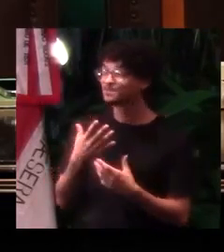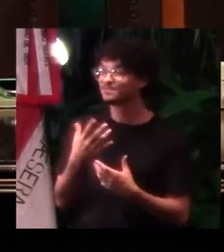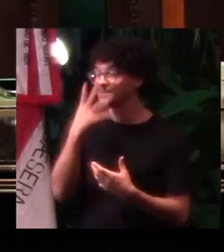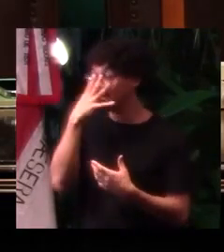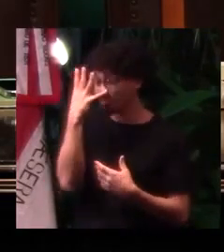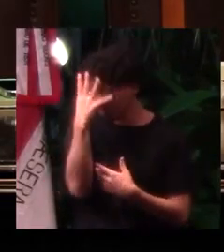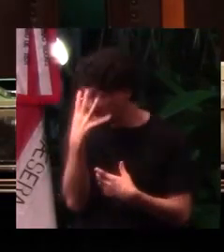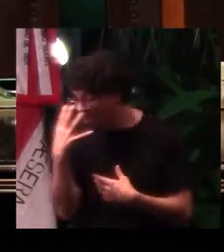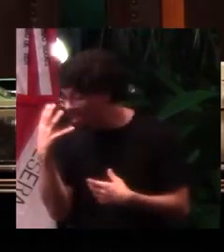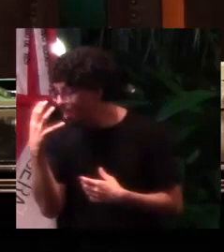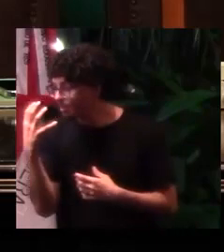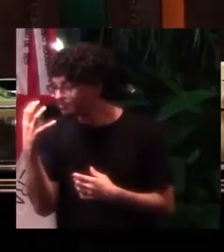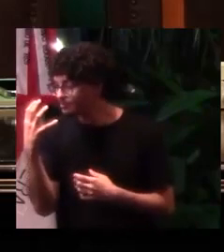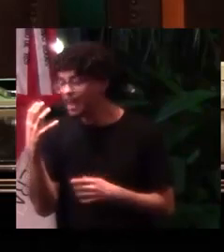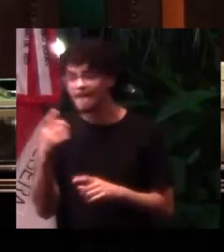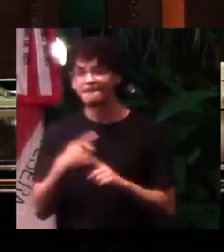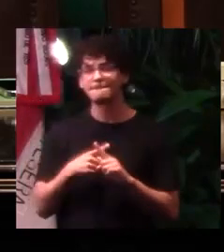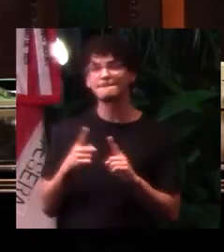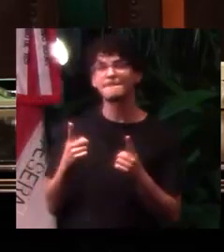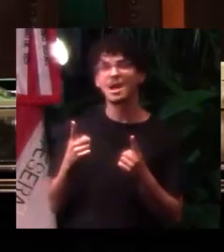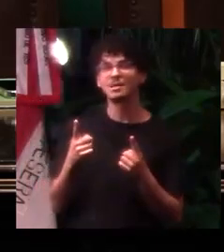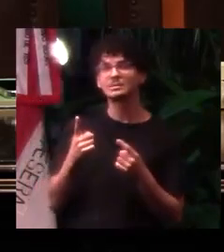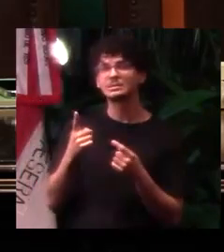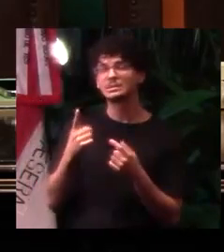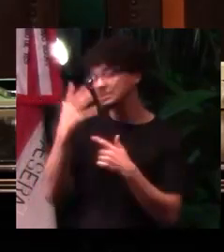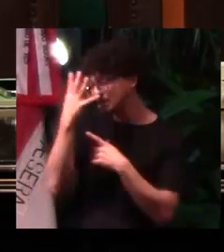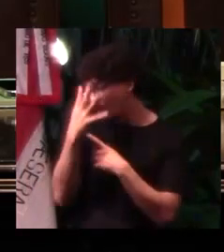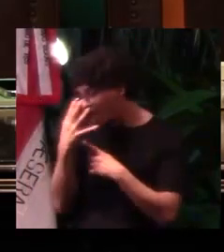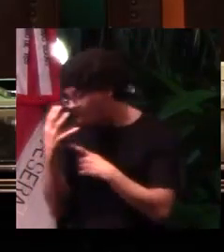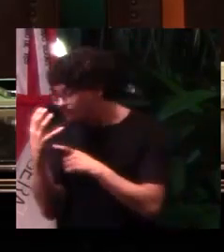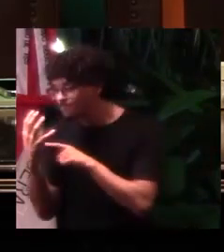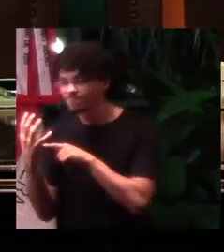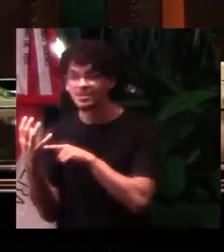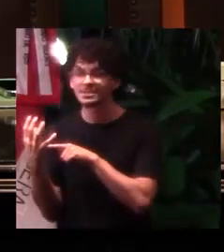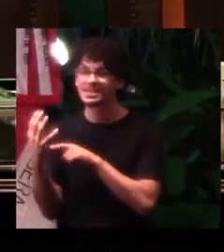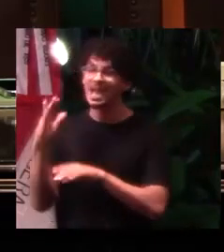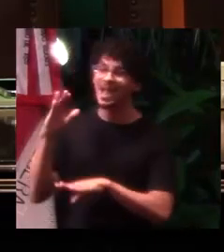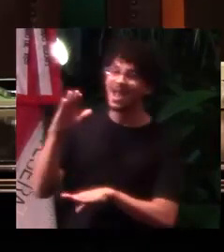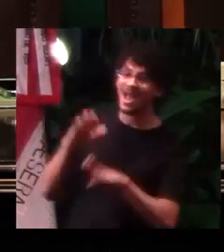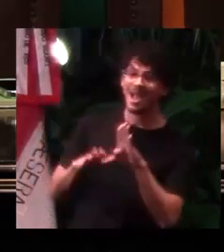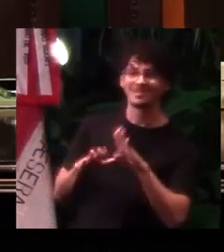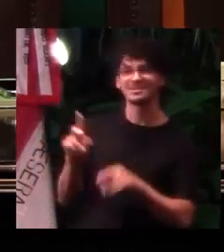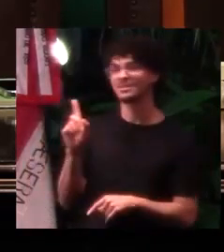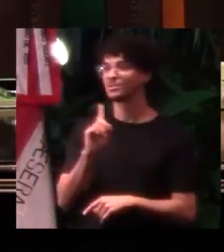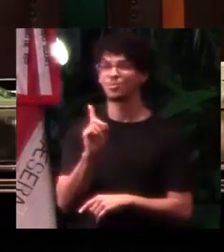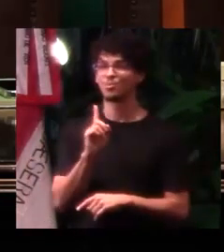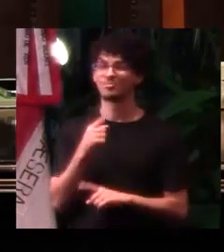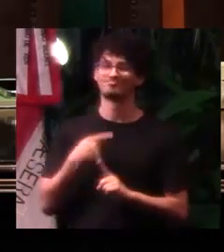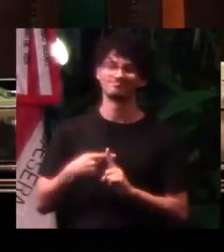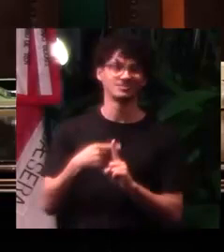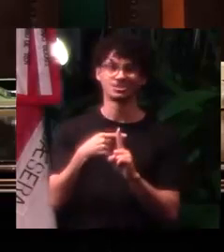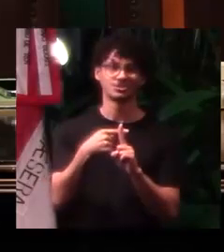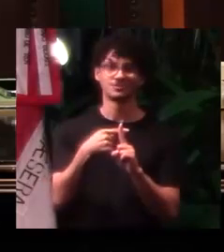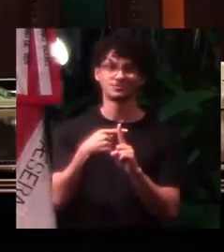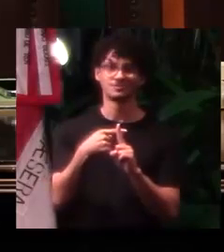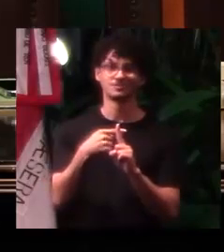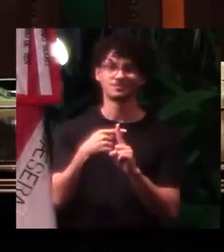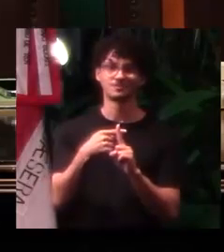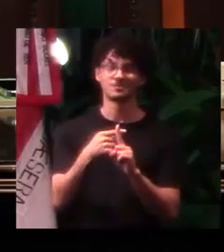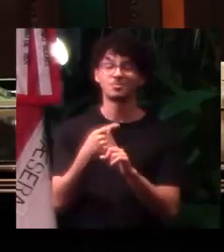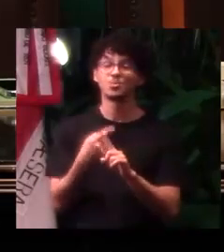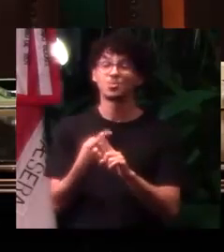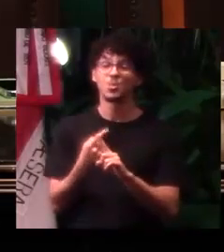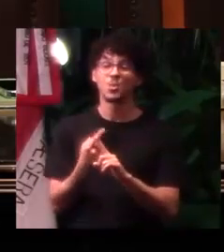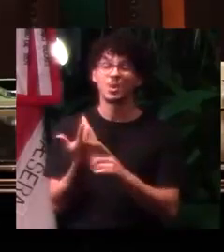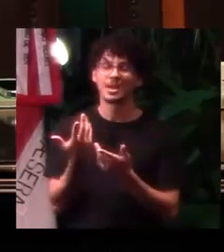fascinados, mas um fascínio que, a meu ver, muitas vezes não é positivo. Porque o